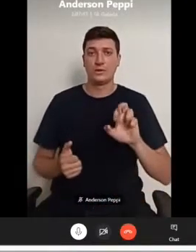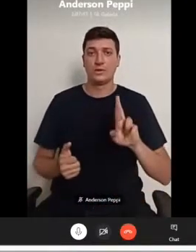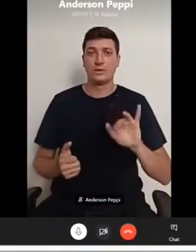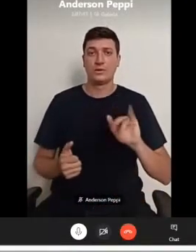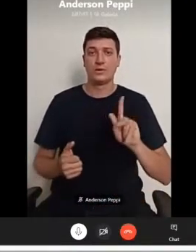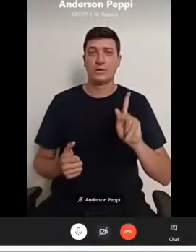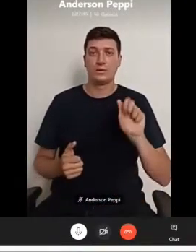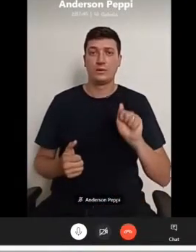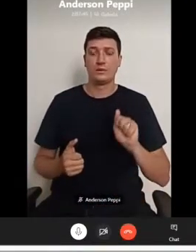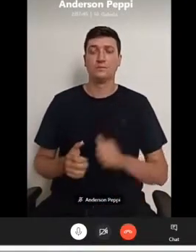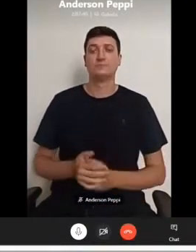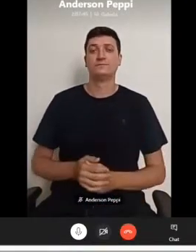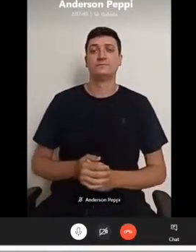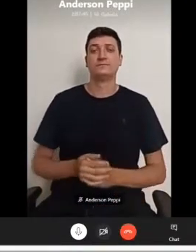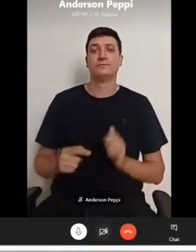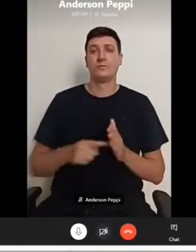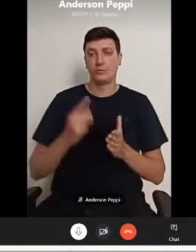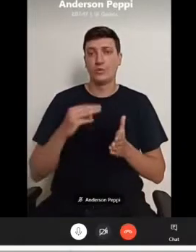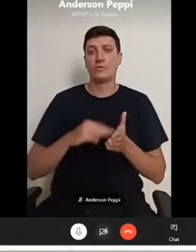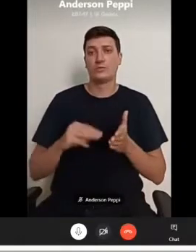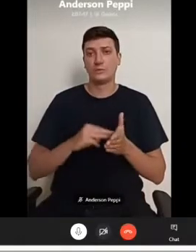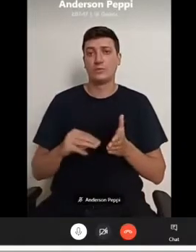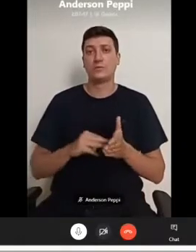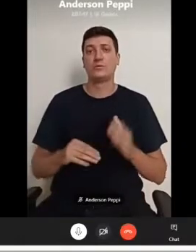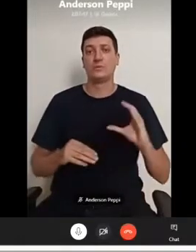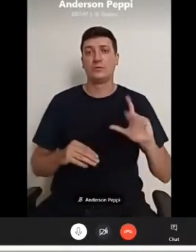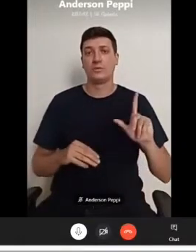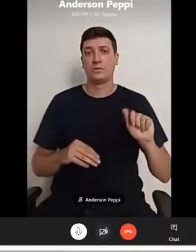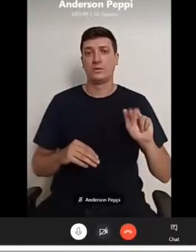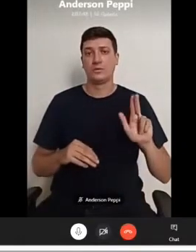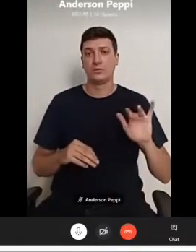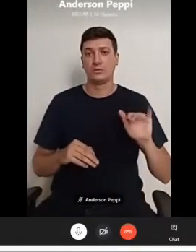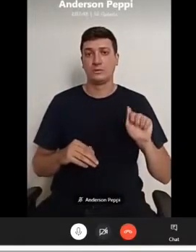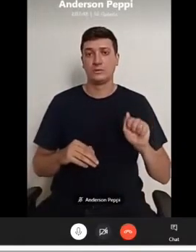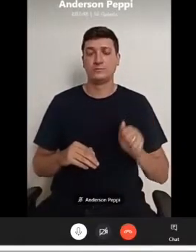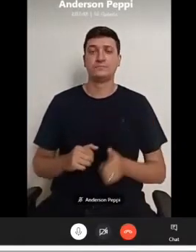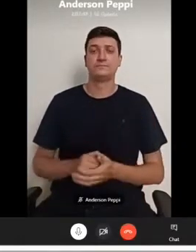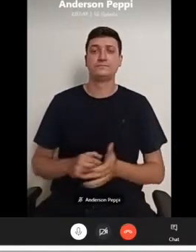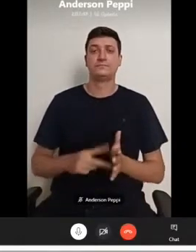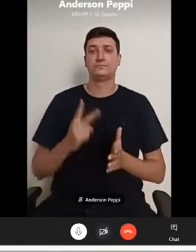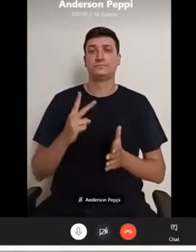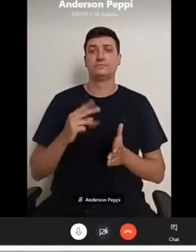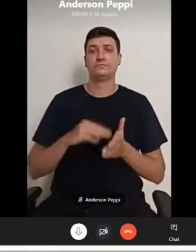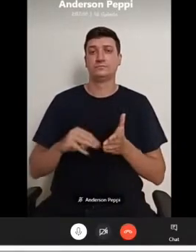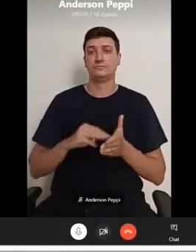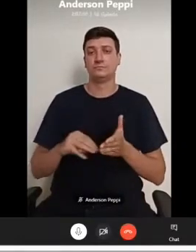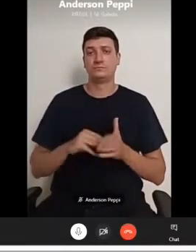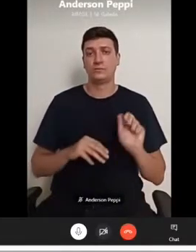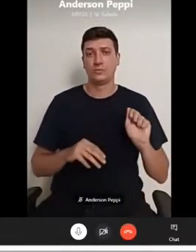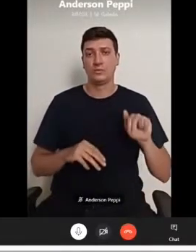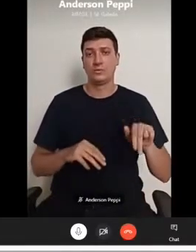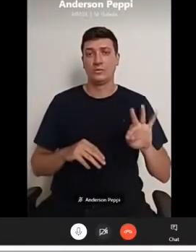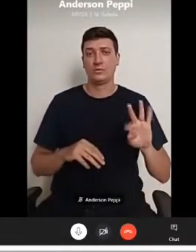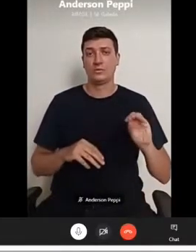Primeiro secretária, Cláudia Maria Gabriel. Segundo secretário, Antônio Carlos Vaz de Almeida.